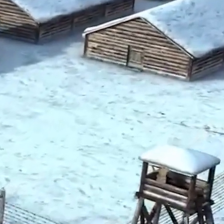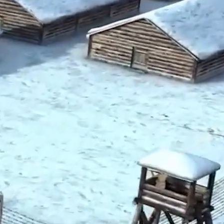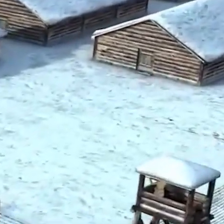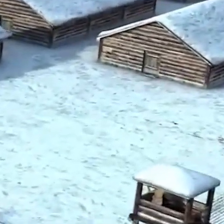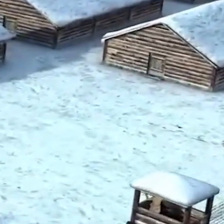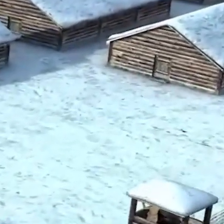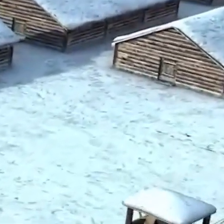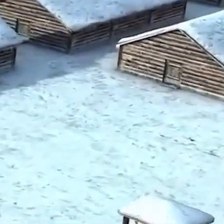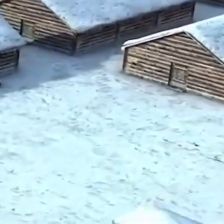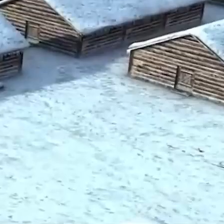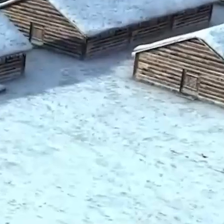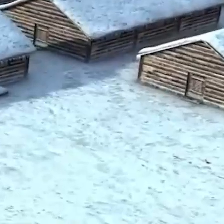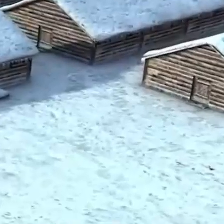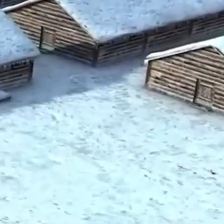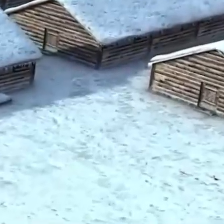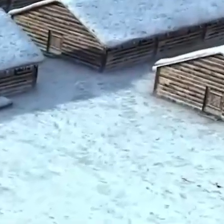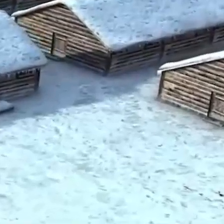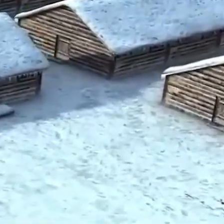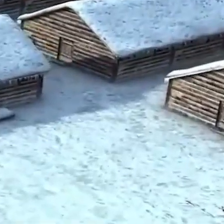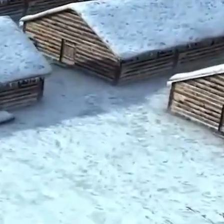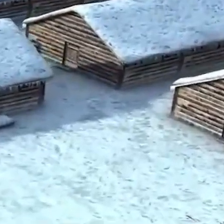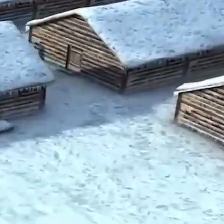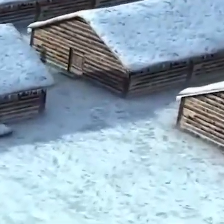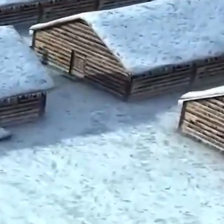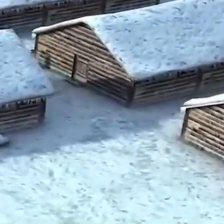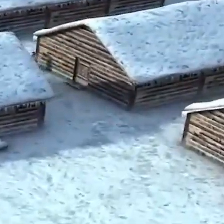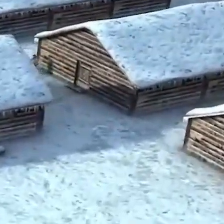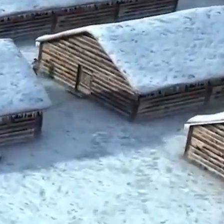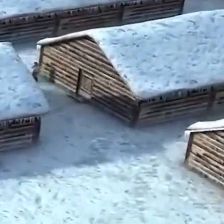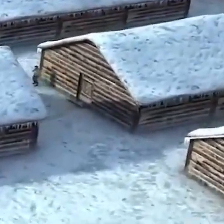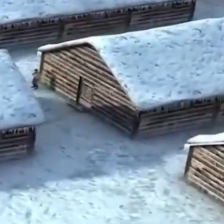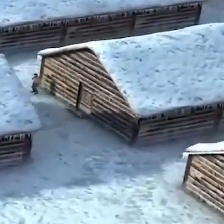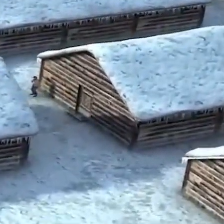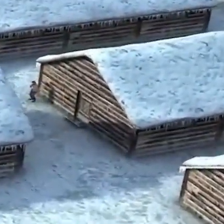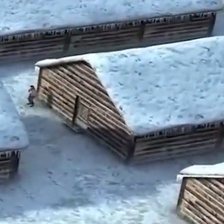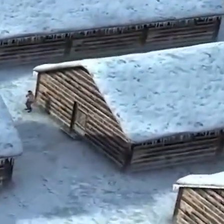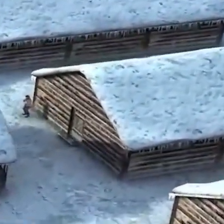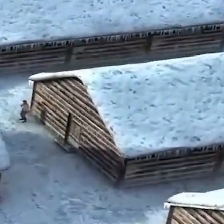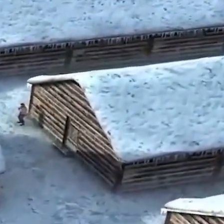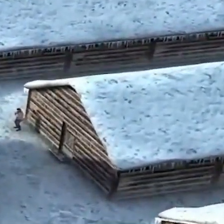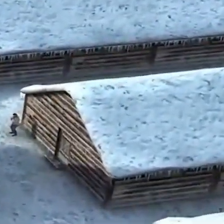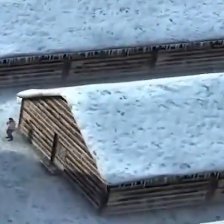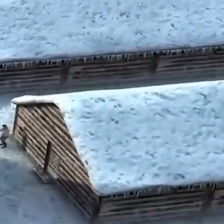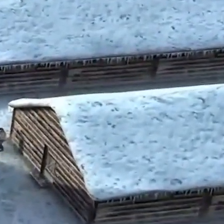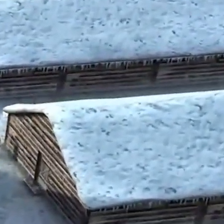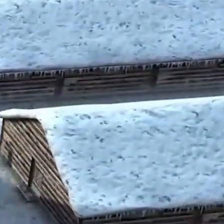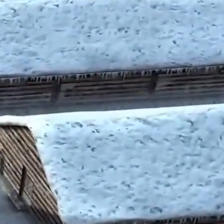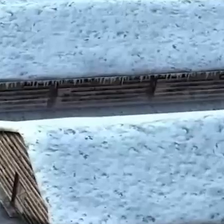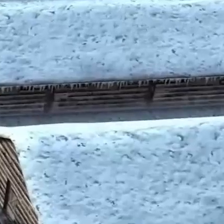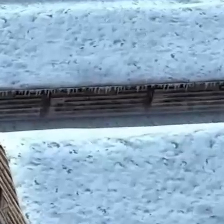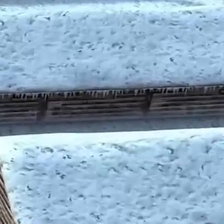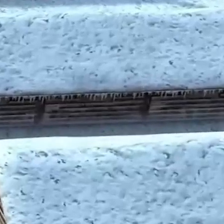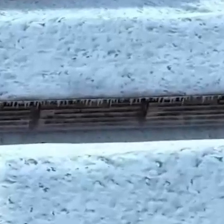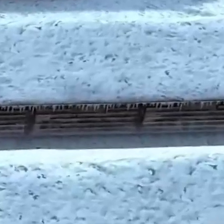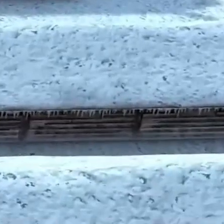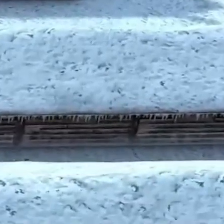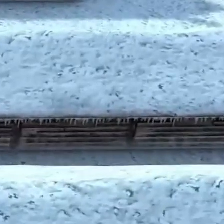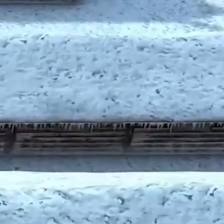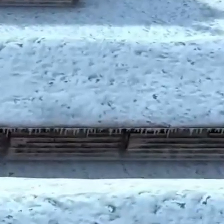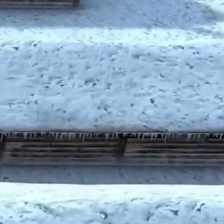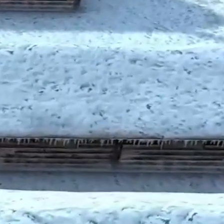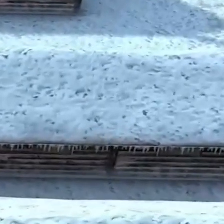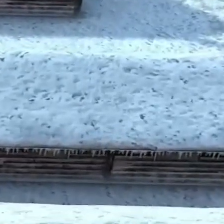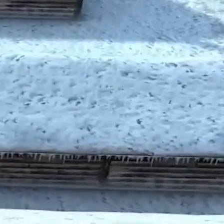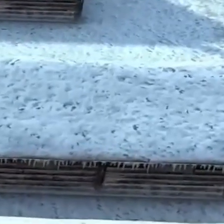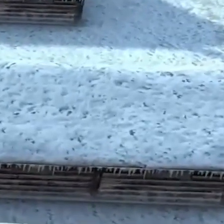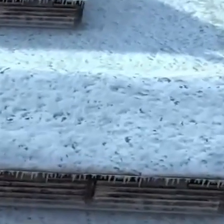trabalhos forçados na Rússia Imperial, mas foi a partir da década de 1930 que se generalizaram devido às